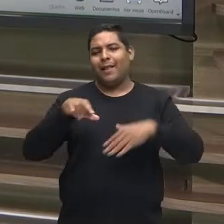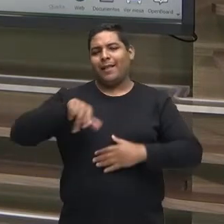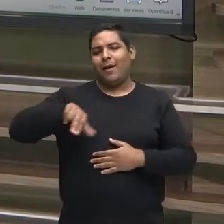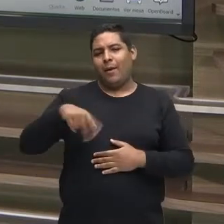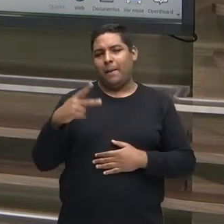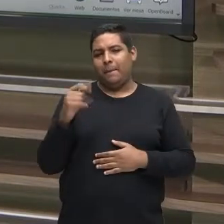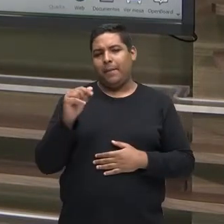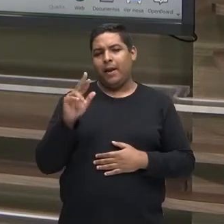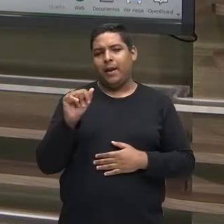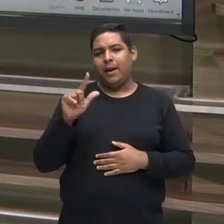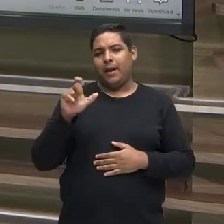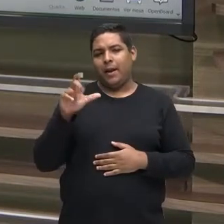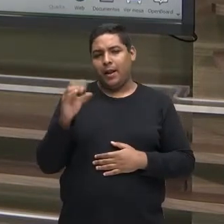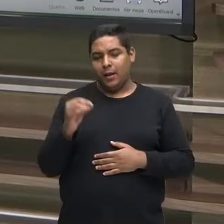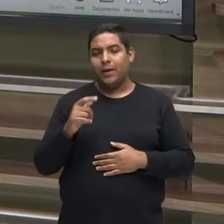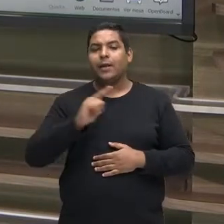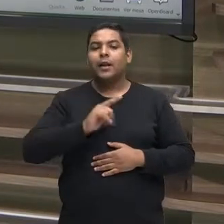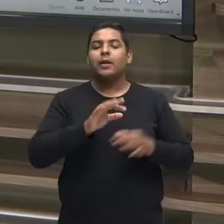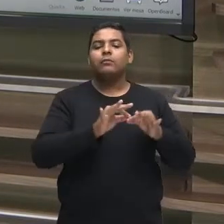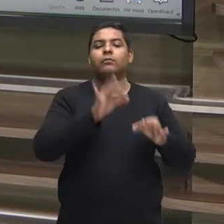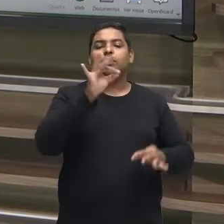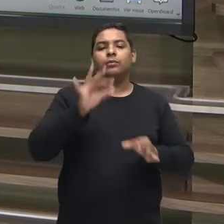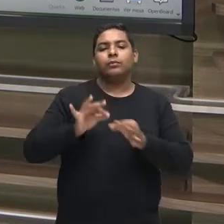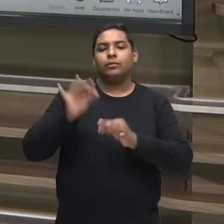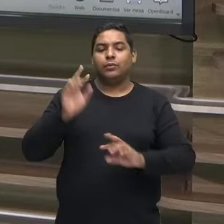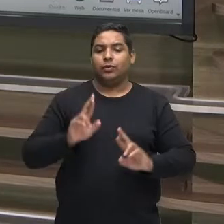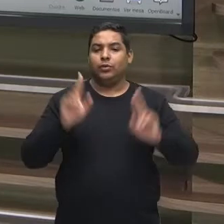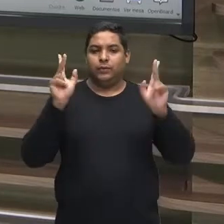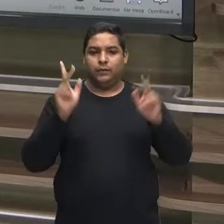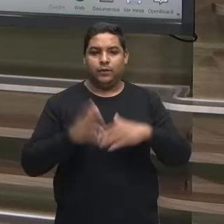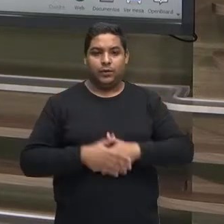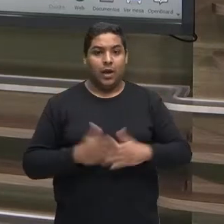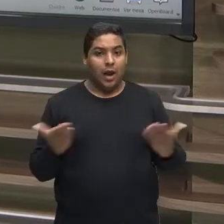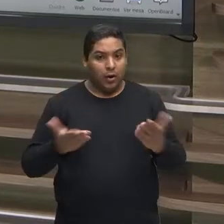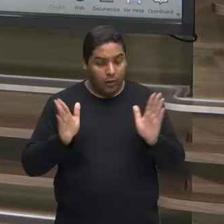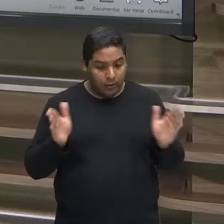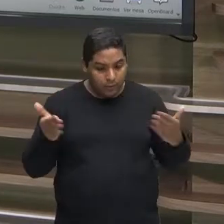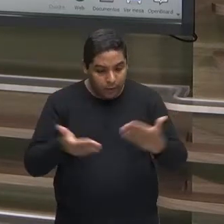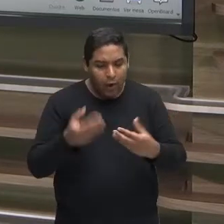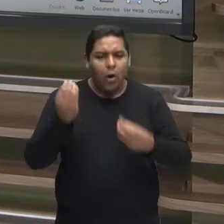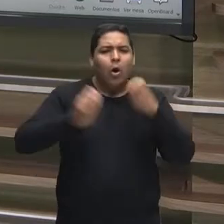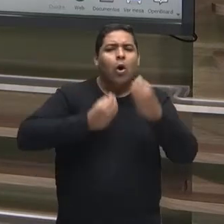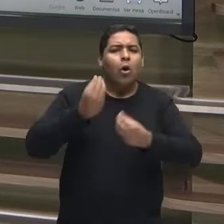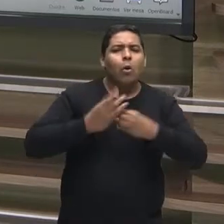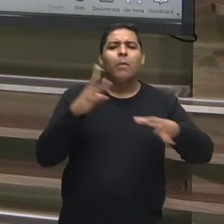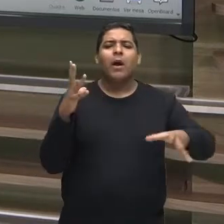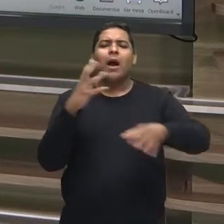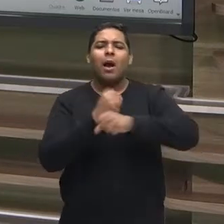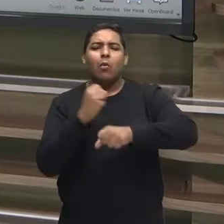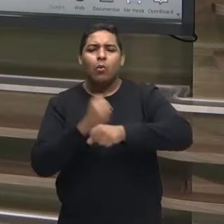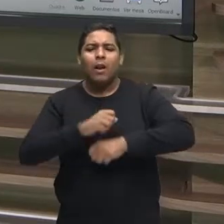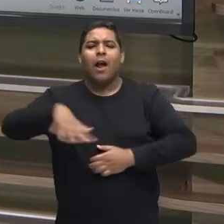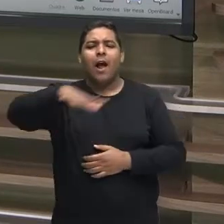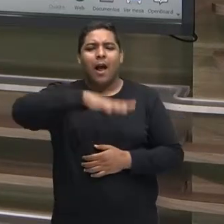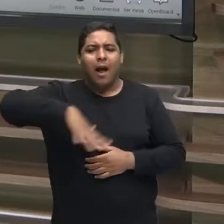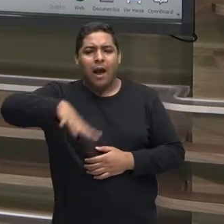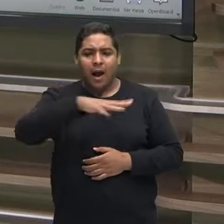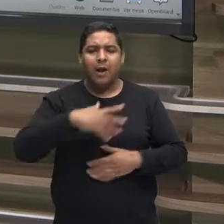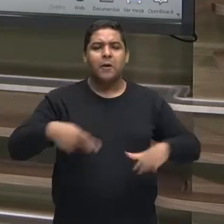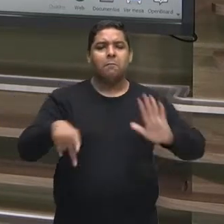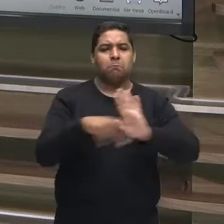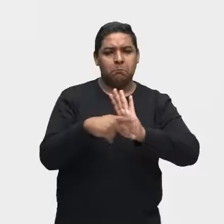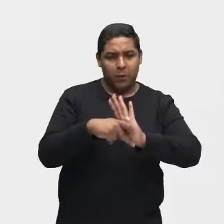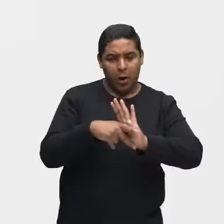eles possuem medidas diferentes. Então, nós vamos agora focar em como calcular a área de